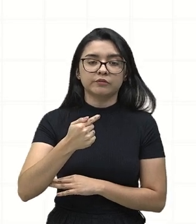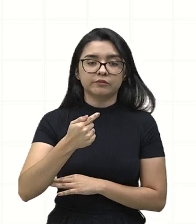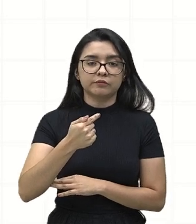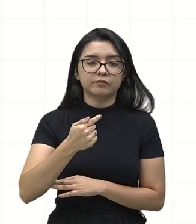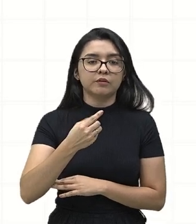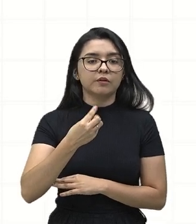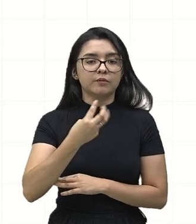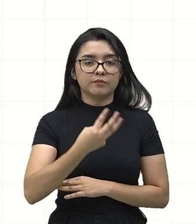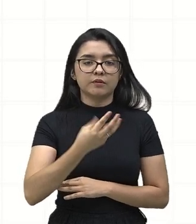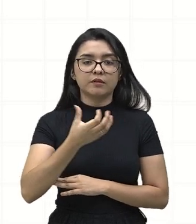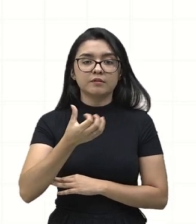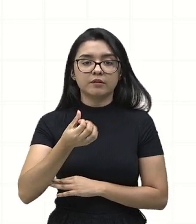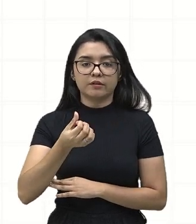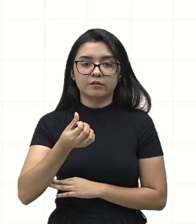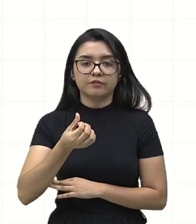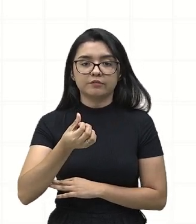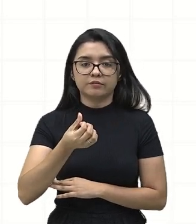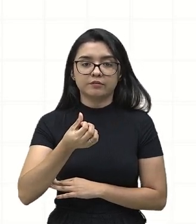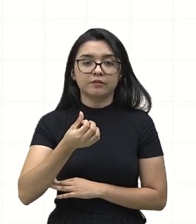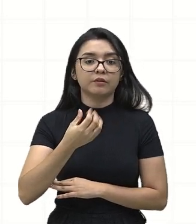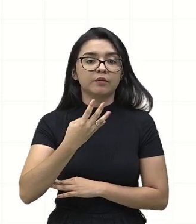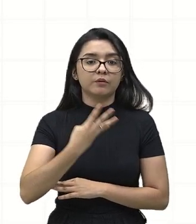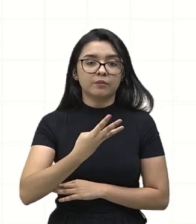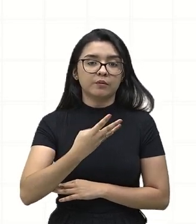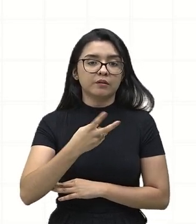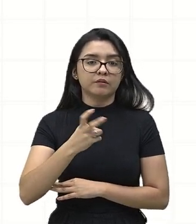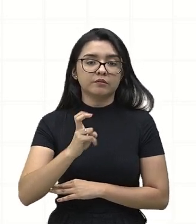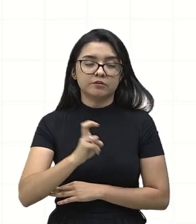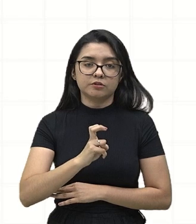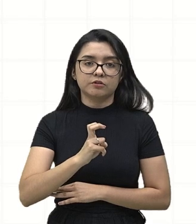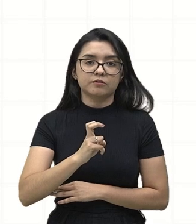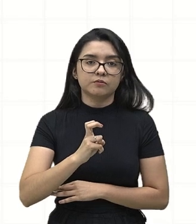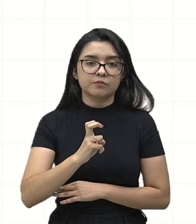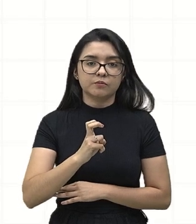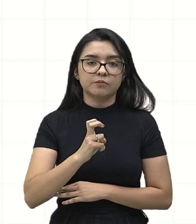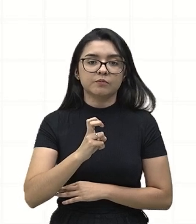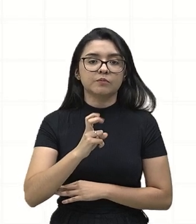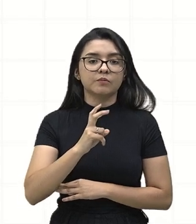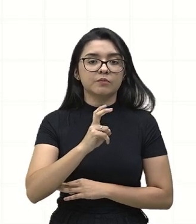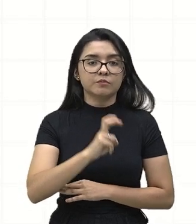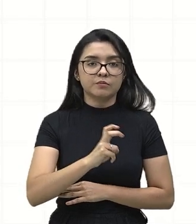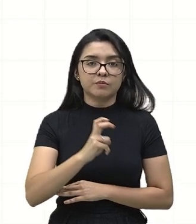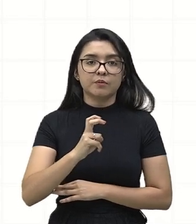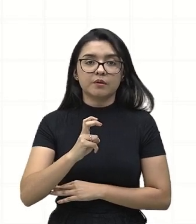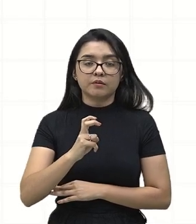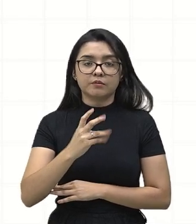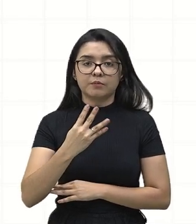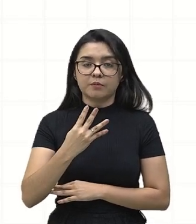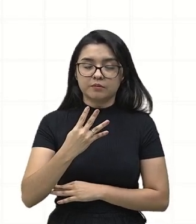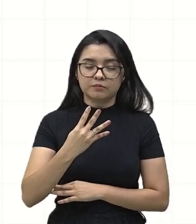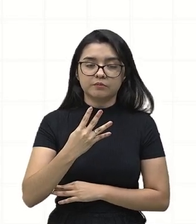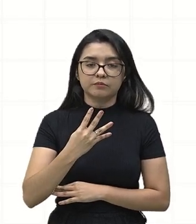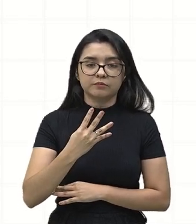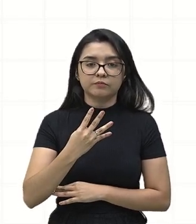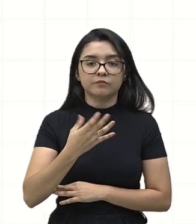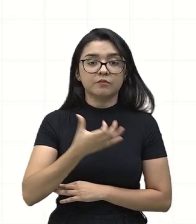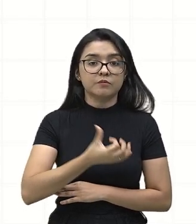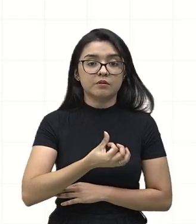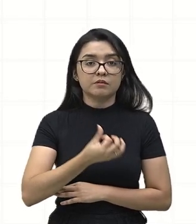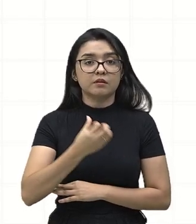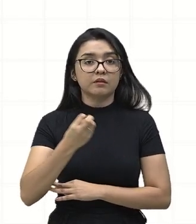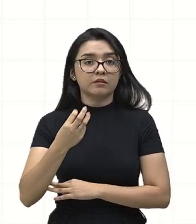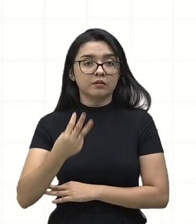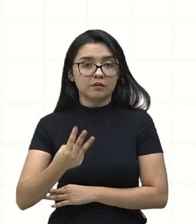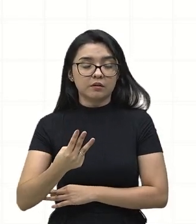o 36, o 45, o 54, o